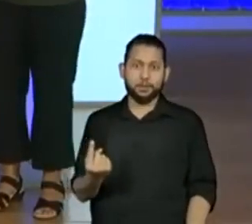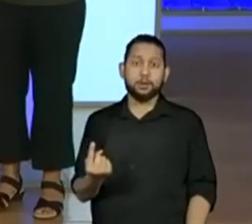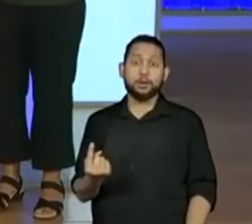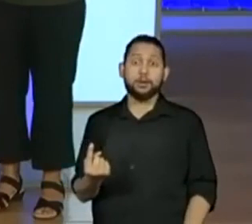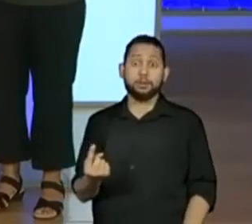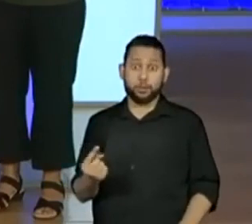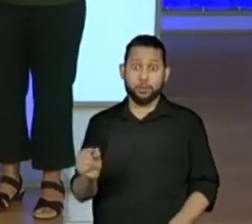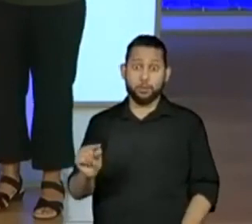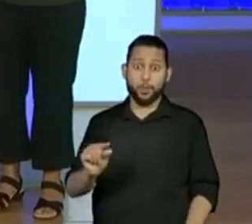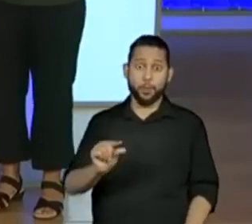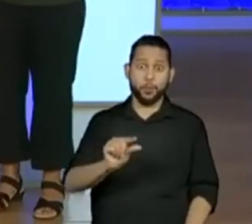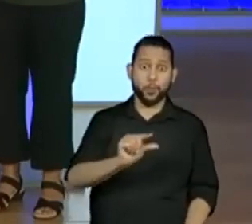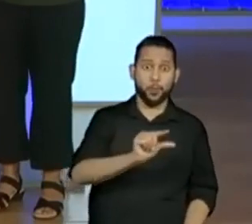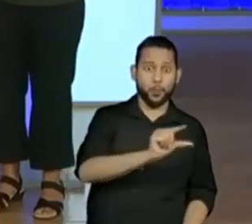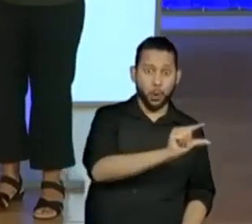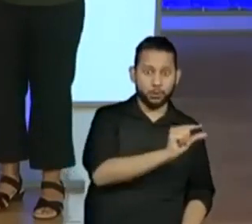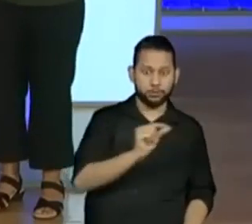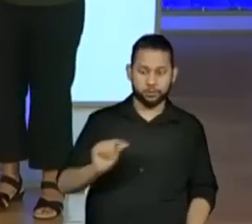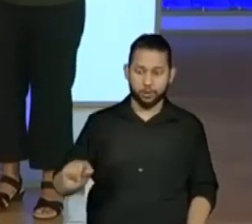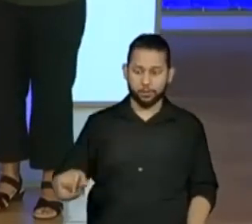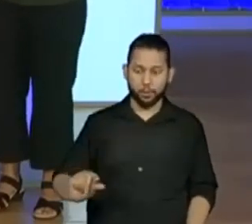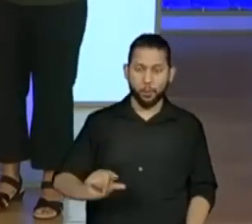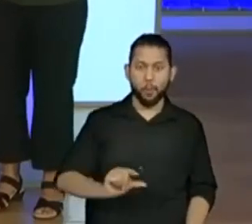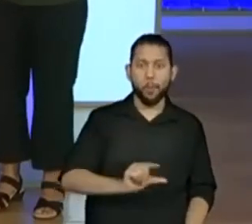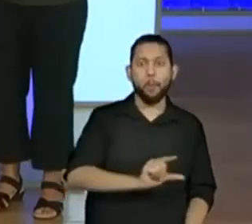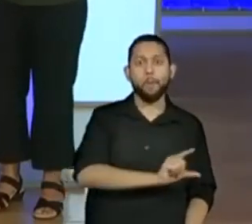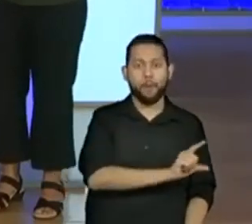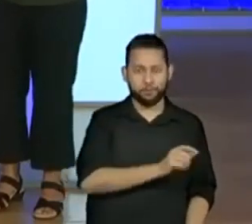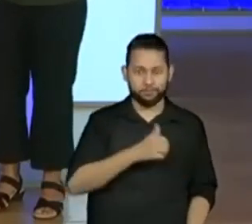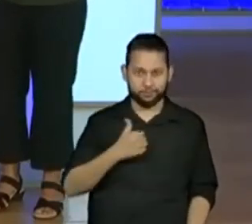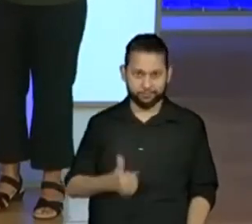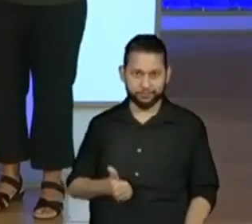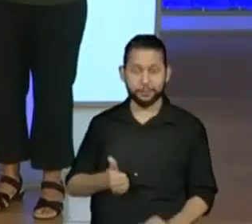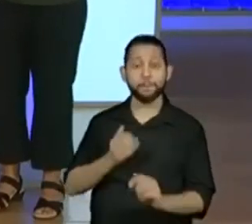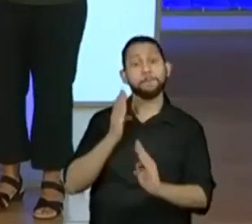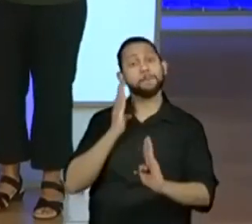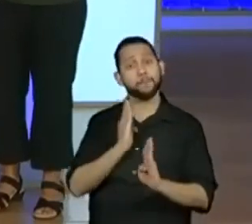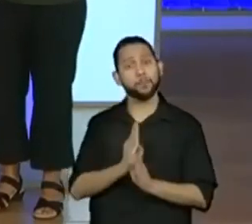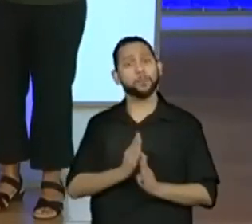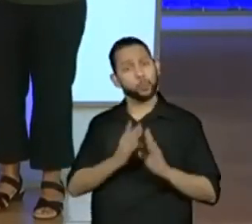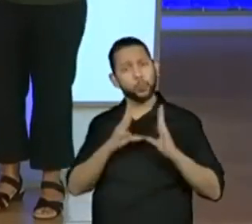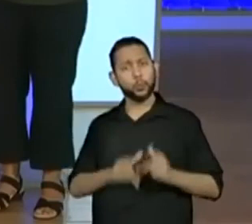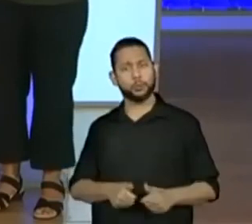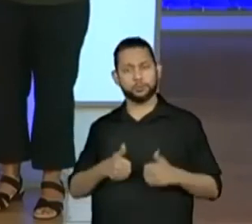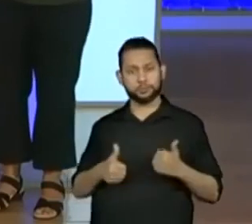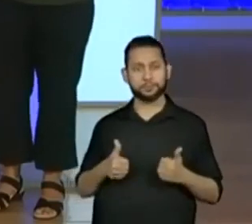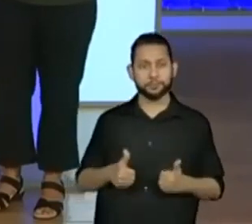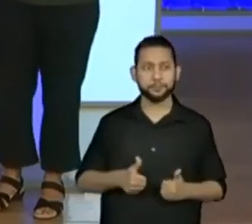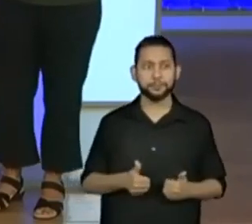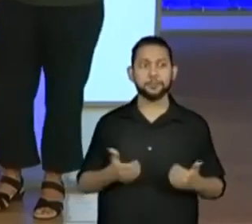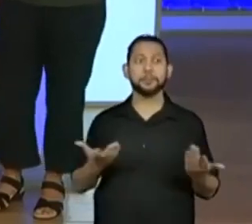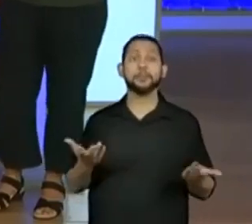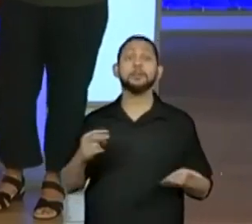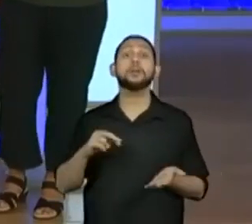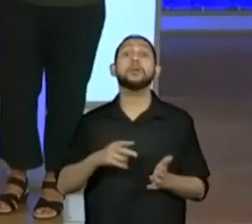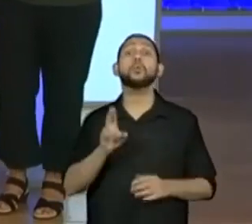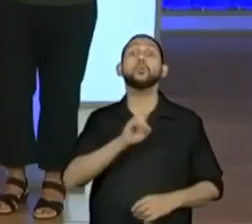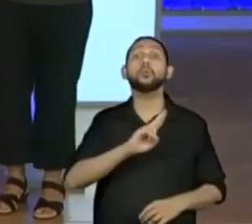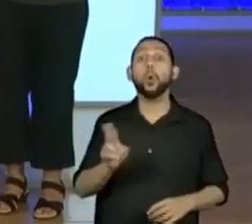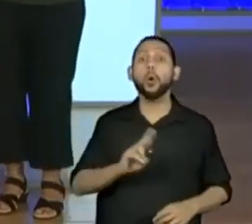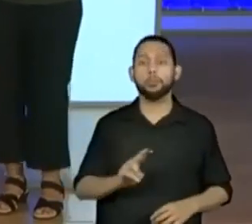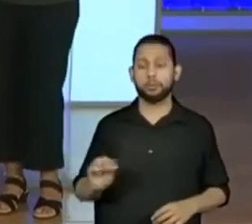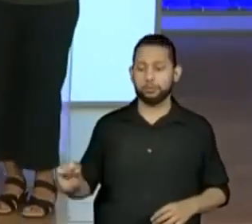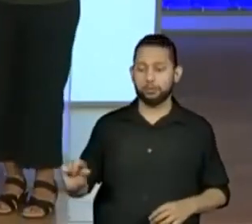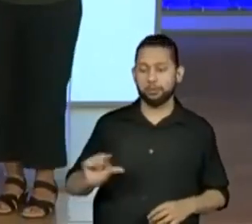na sequência, nós vamos pegando sempre os menores números até usarmos todos eles, ok? Isso se chama ordem crescente, quando